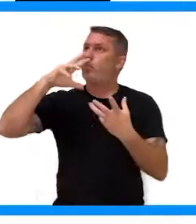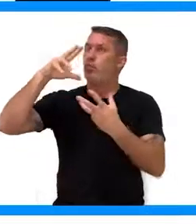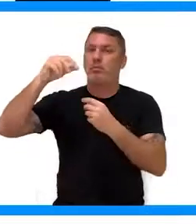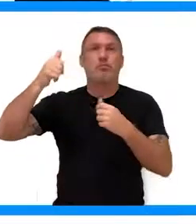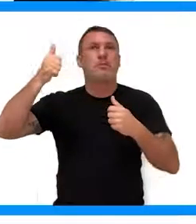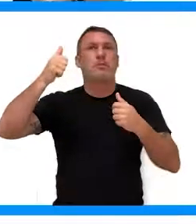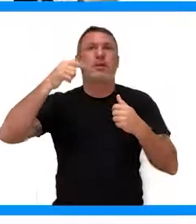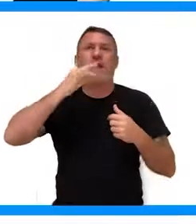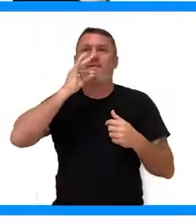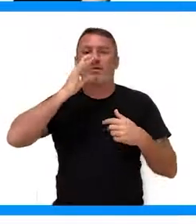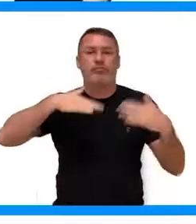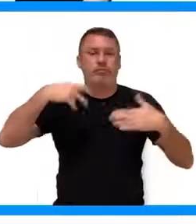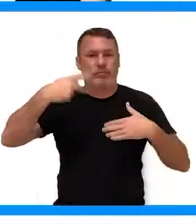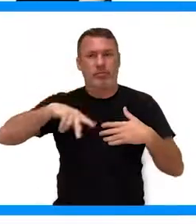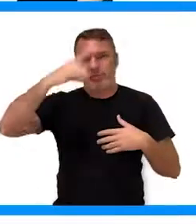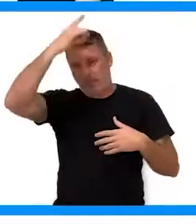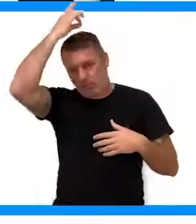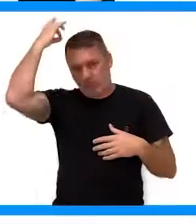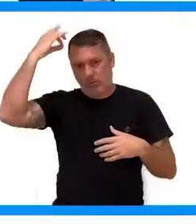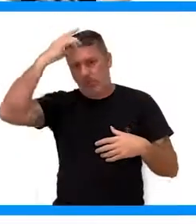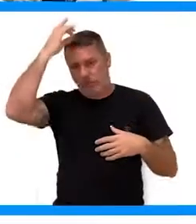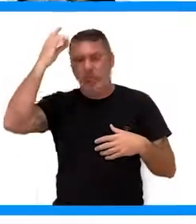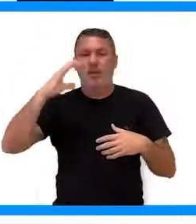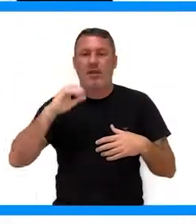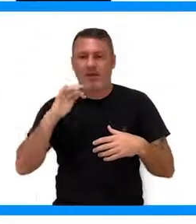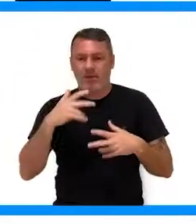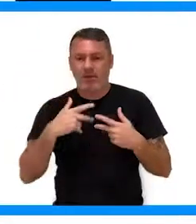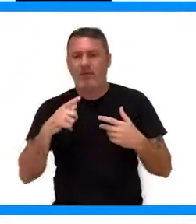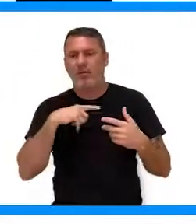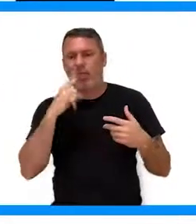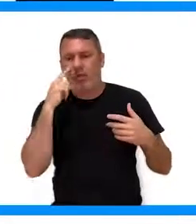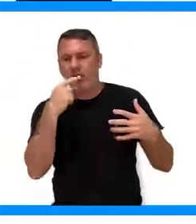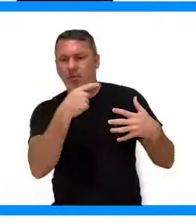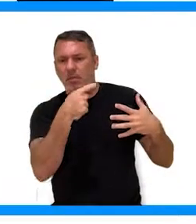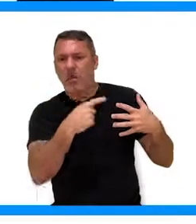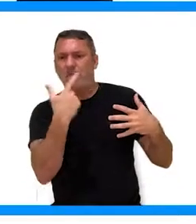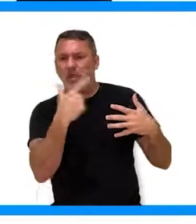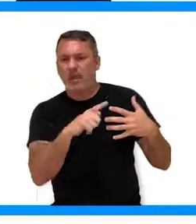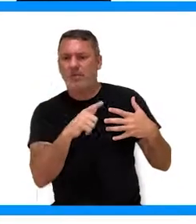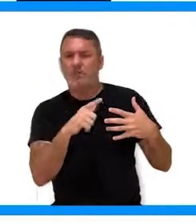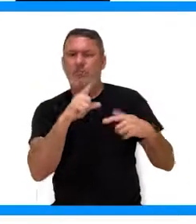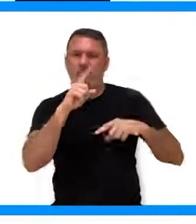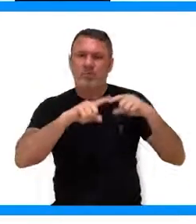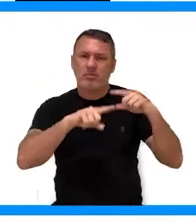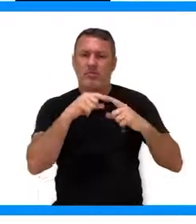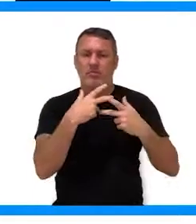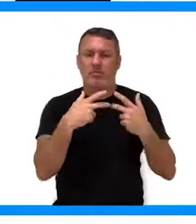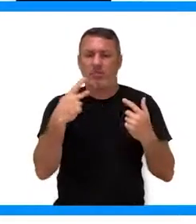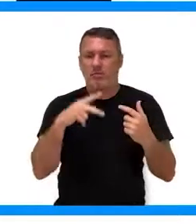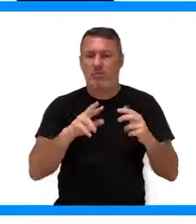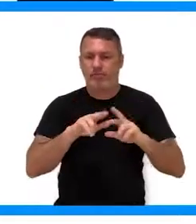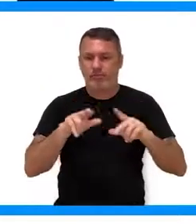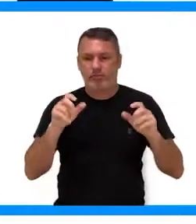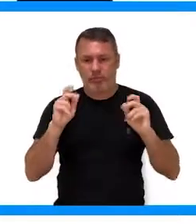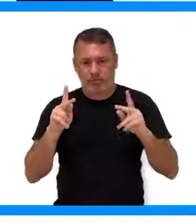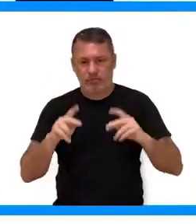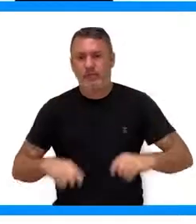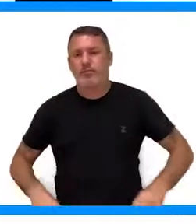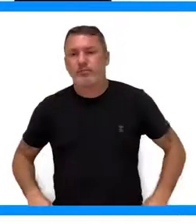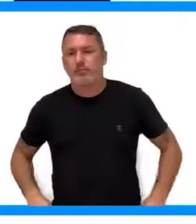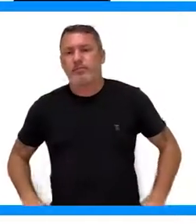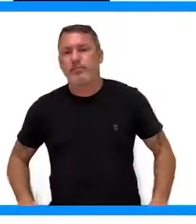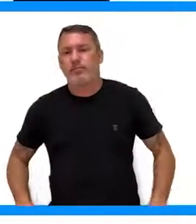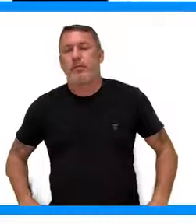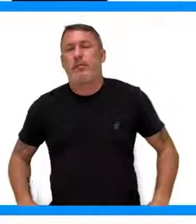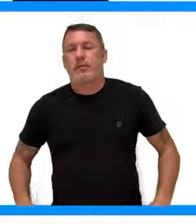mesmo internacional na produção, de café e outros produtos aqui